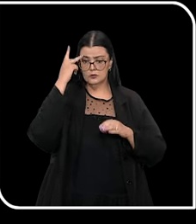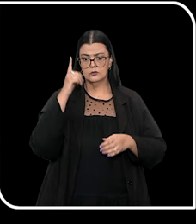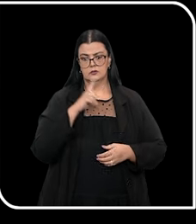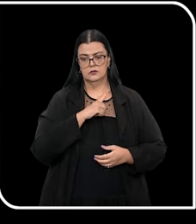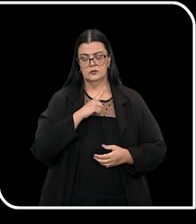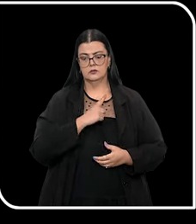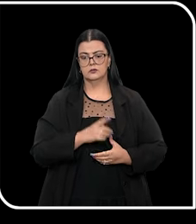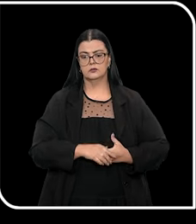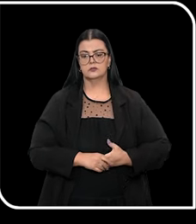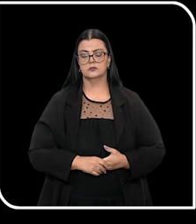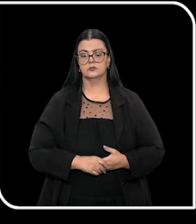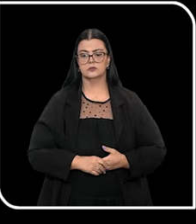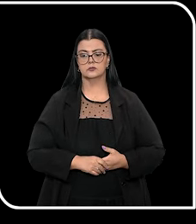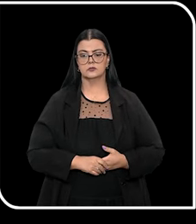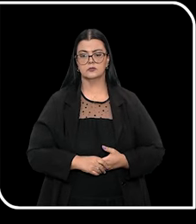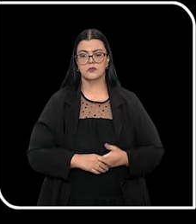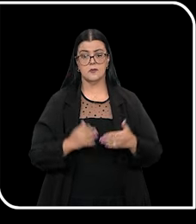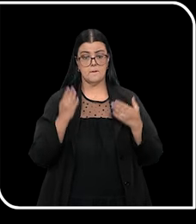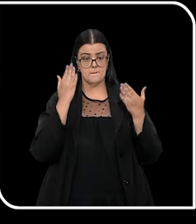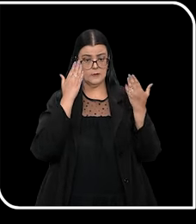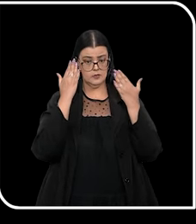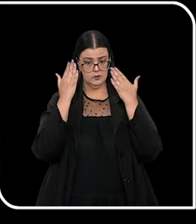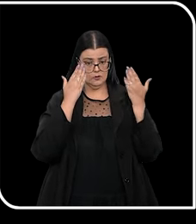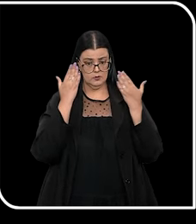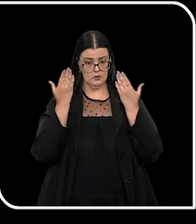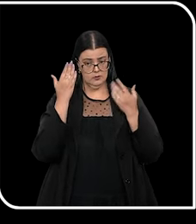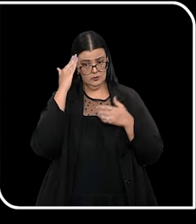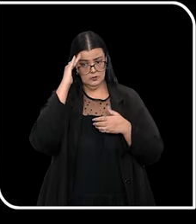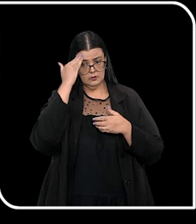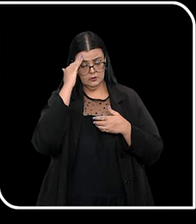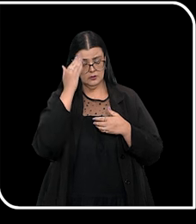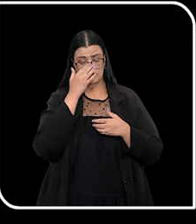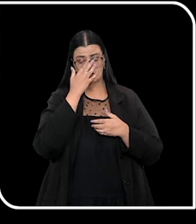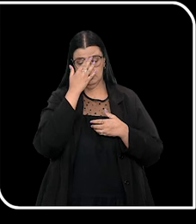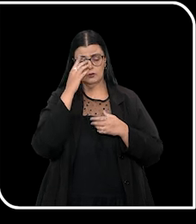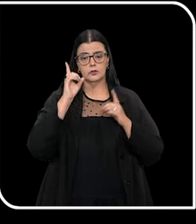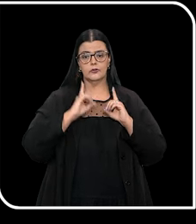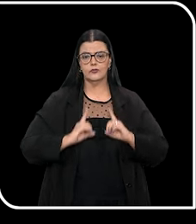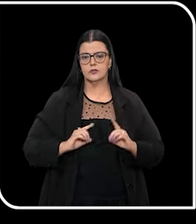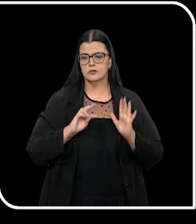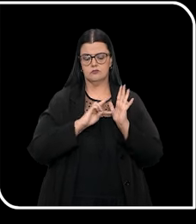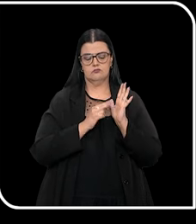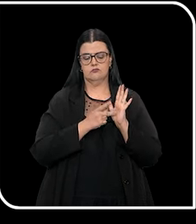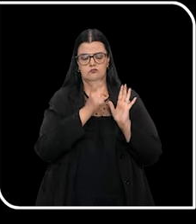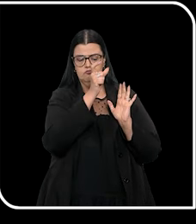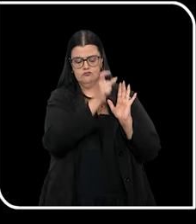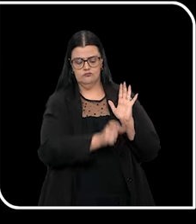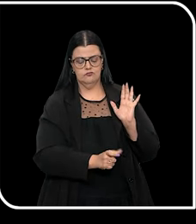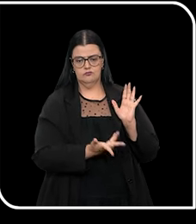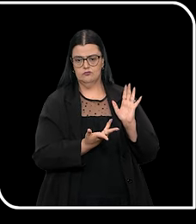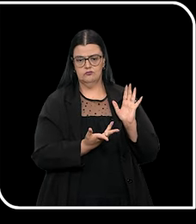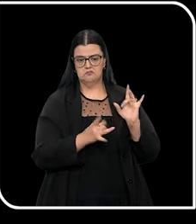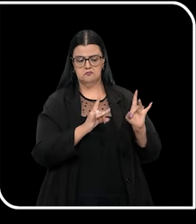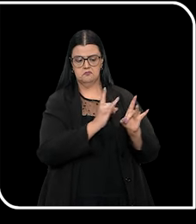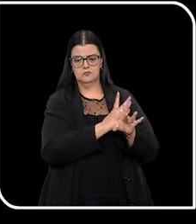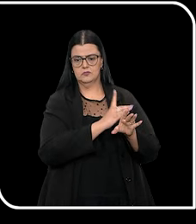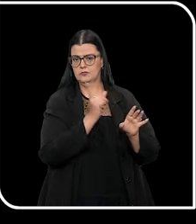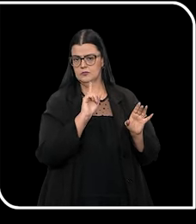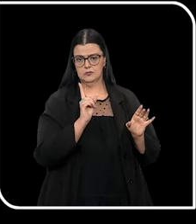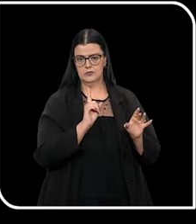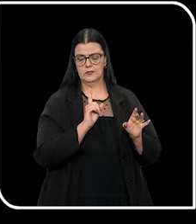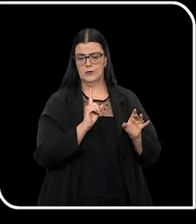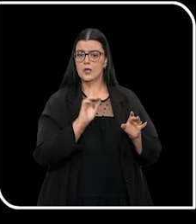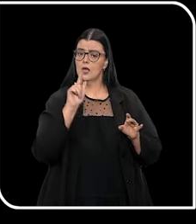pessoa tem então eu como psicóloga entende assim deficiência não define um não define ela